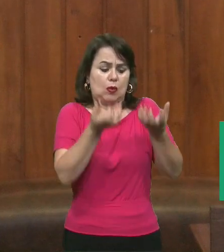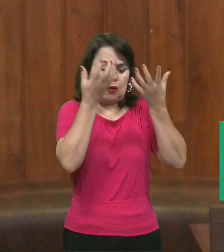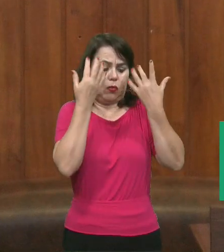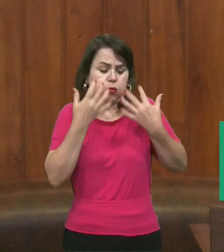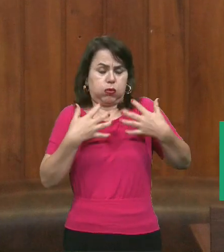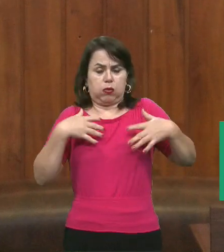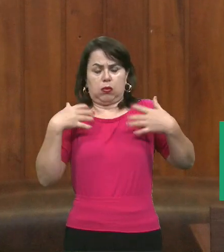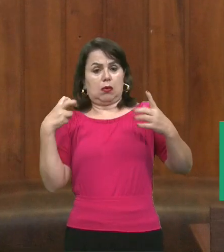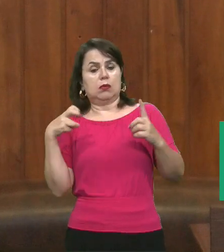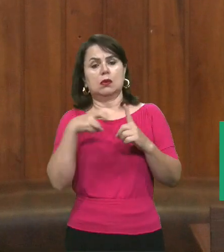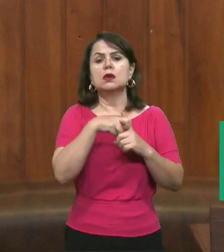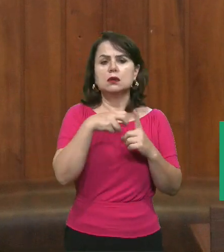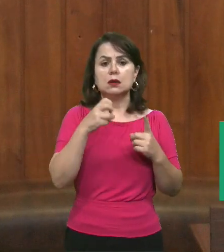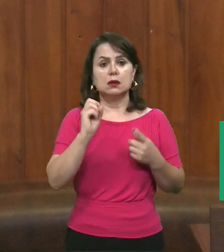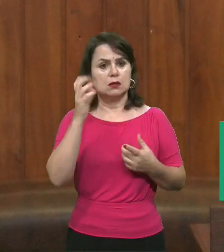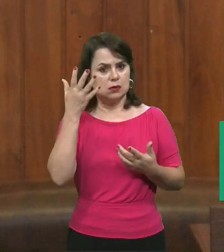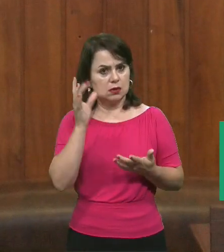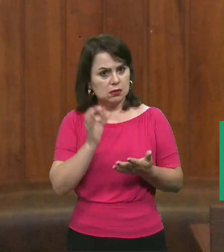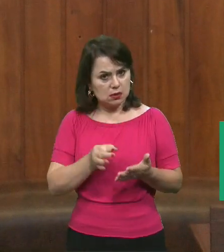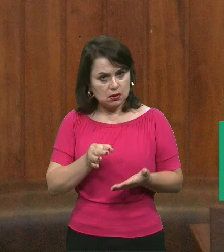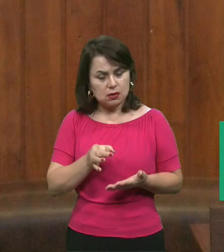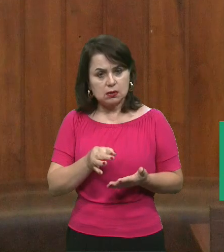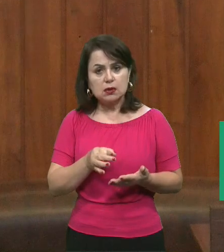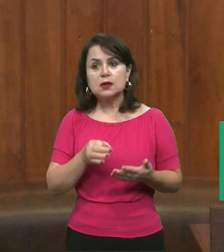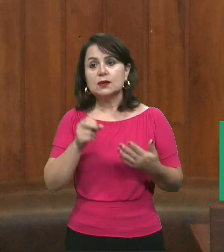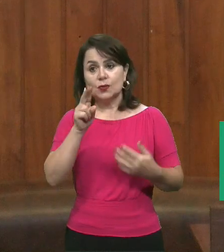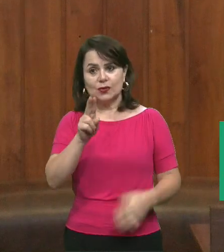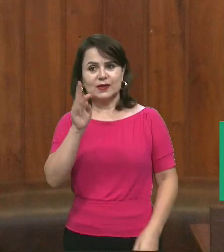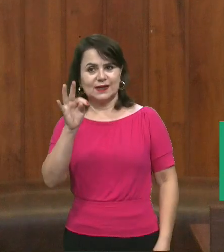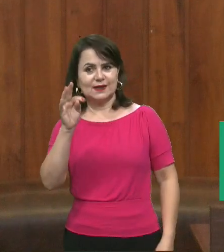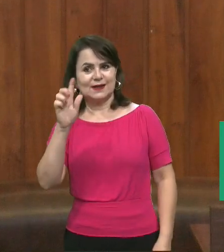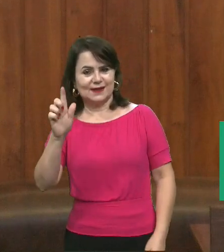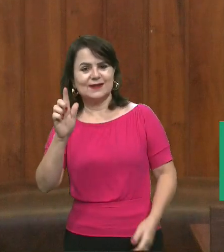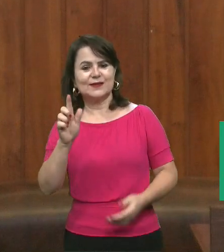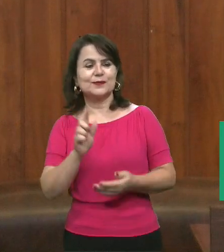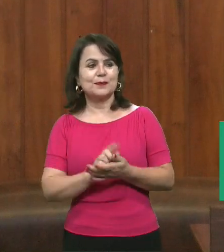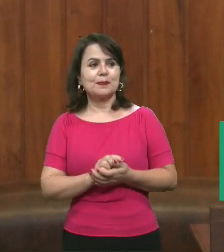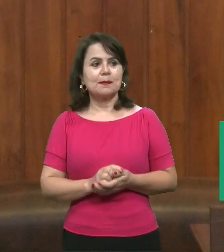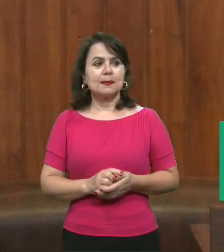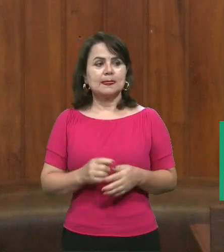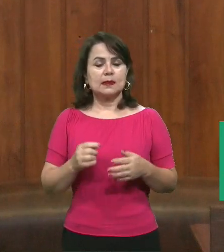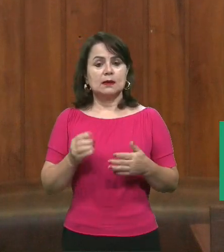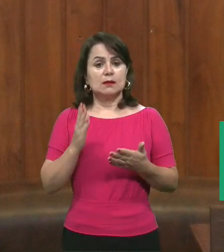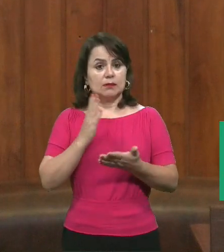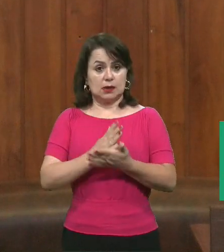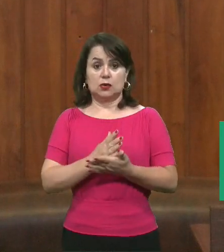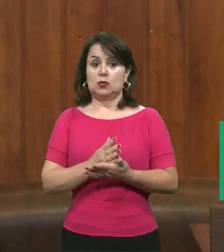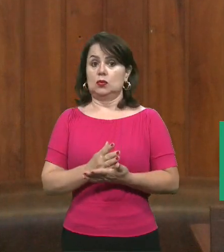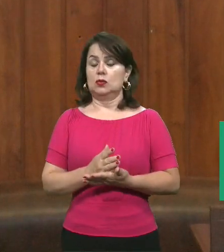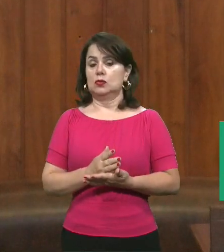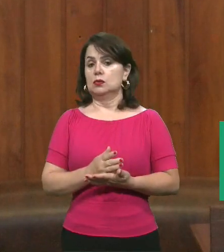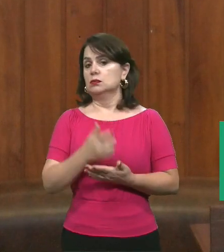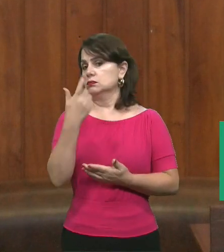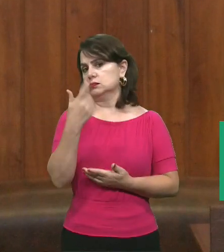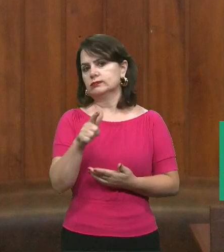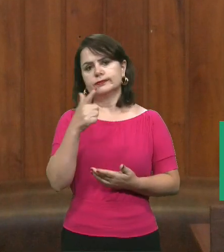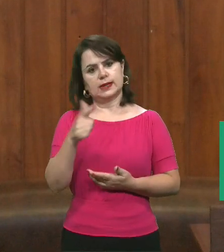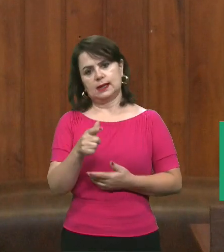foi um acidente, certo? A UTQ, não é que está parada, está paralisada, não vai ter mais UTQ em